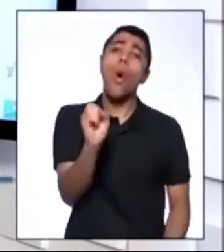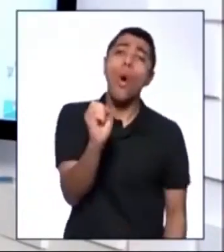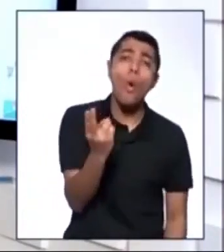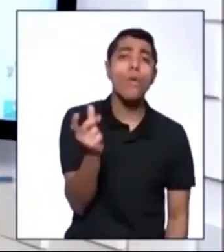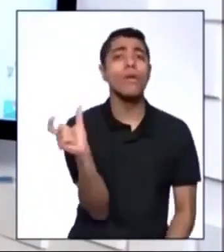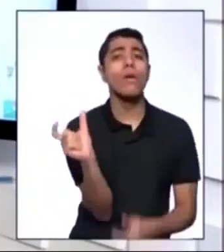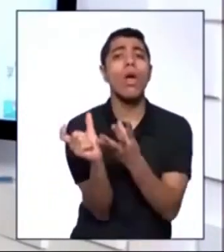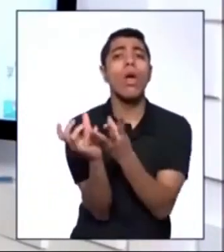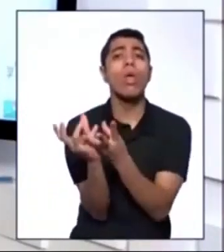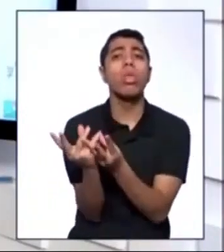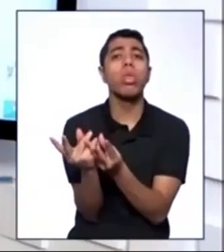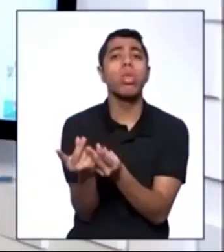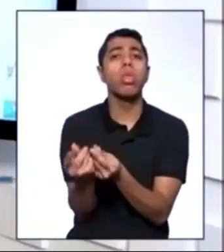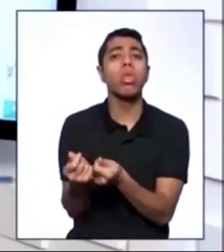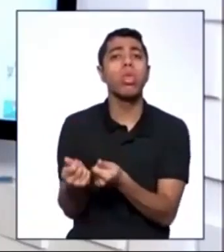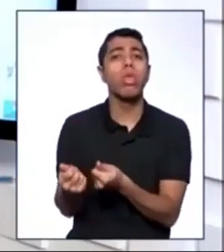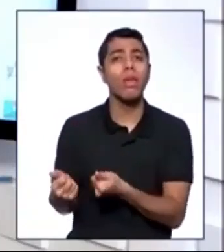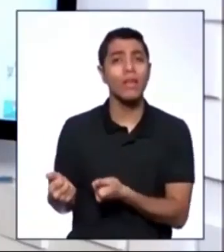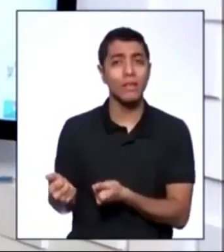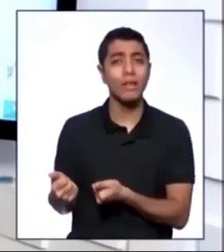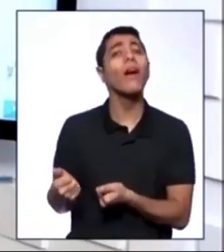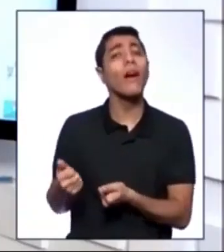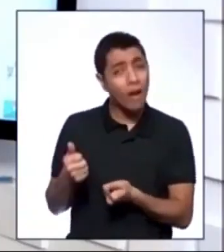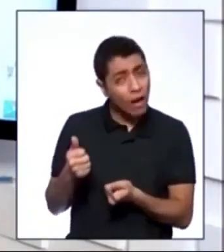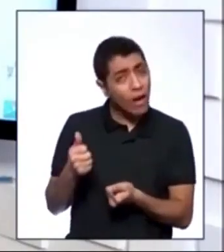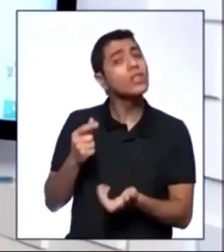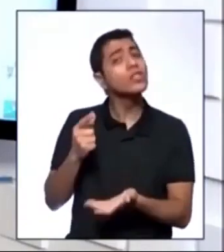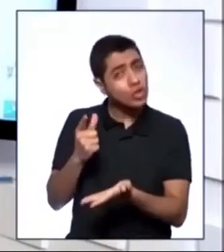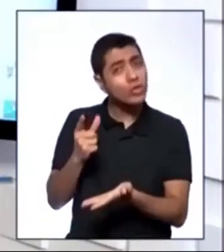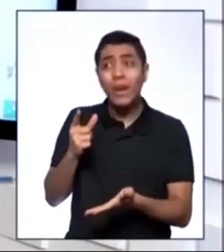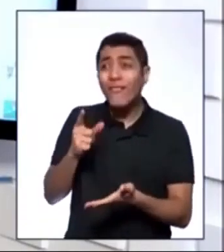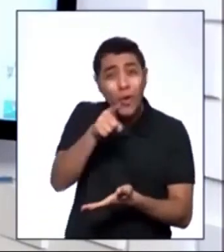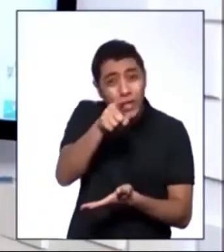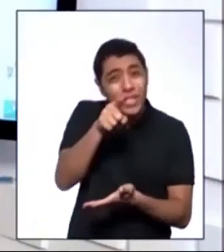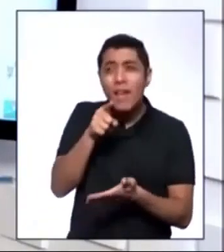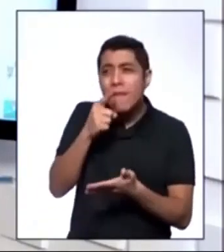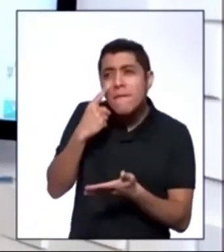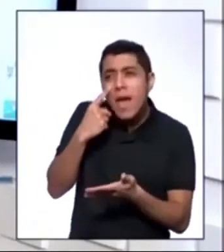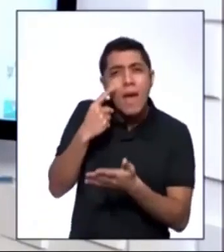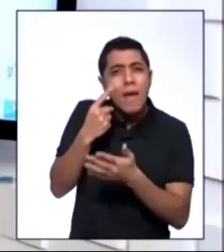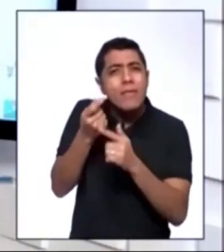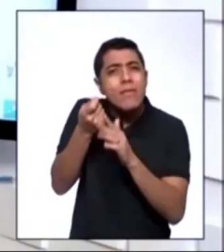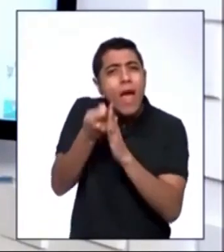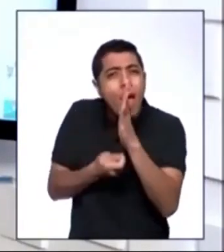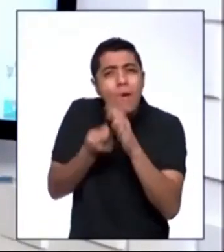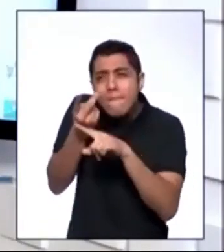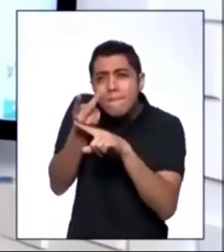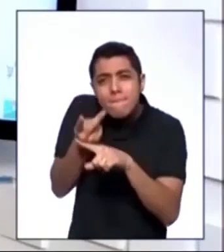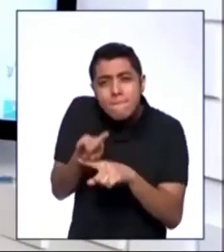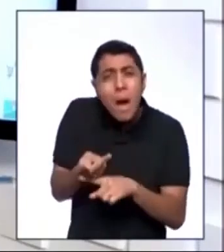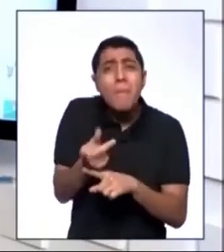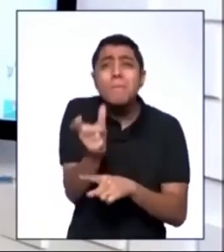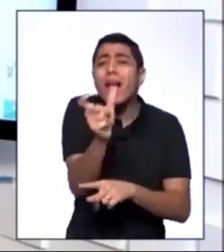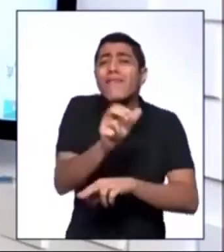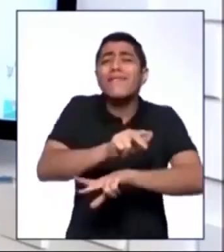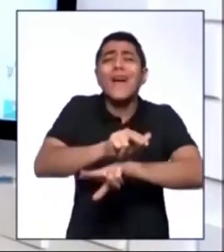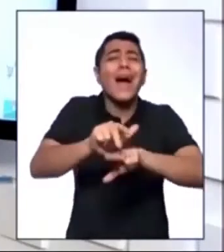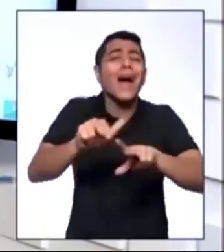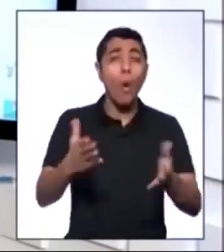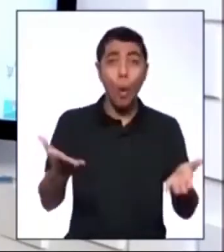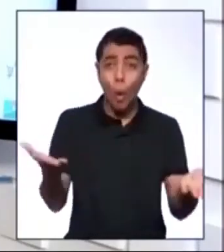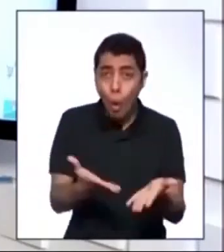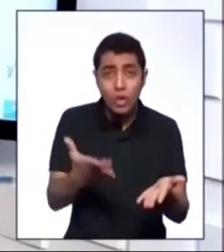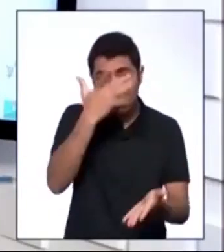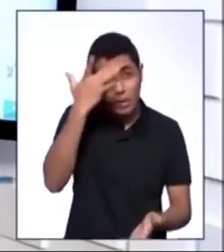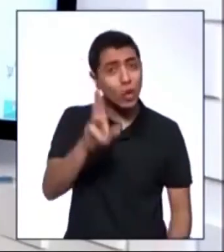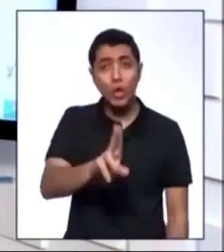encontrar vários exemplos de arcaísmo. Vários exemplos de palavras que hoje ninguém usa mais. Tá bom? Ó, deixa eu só dar uma dica para vocês